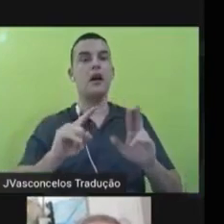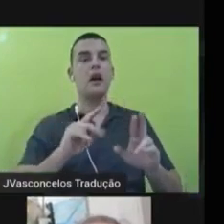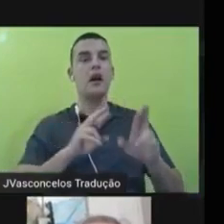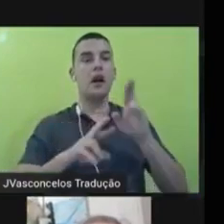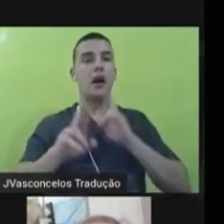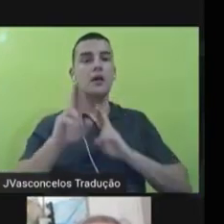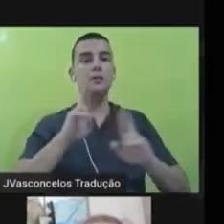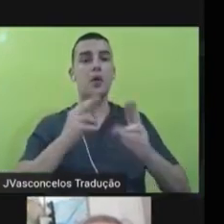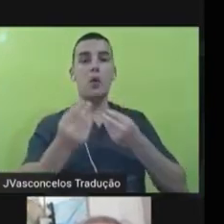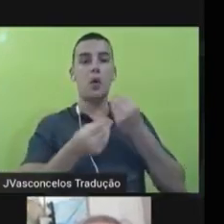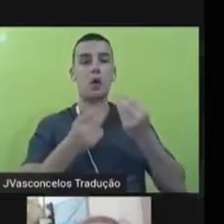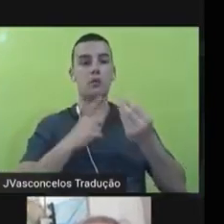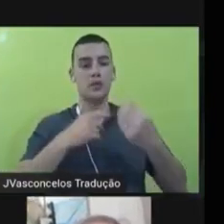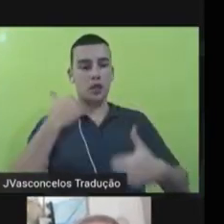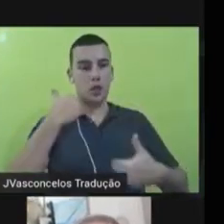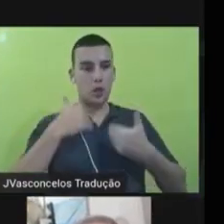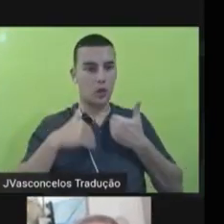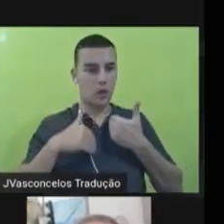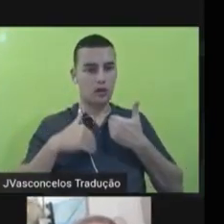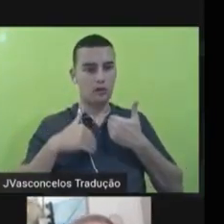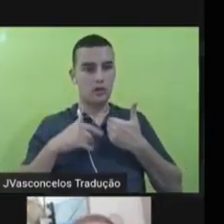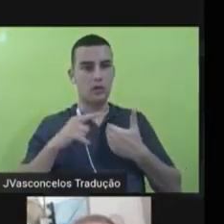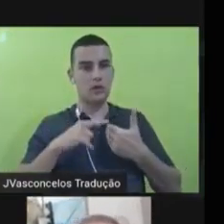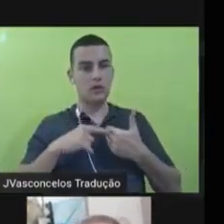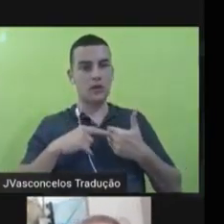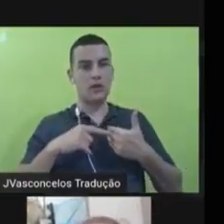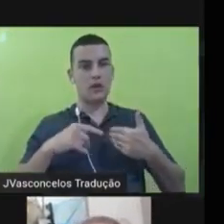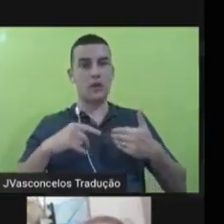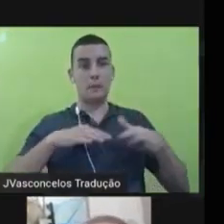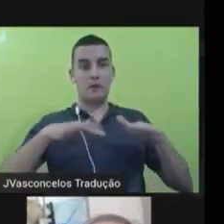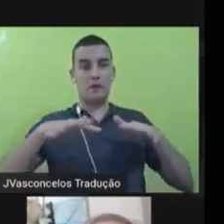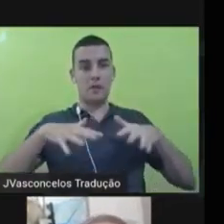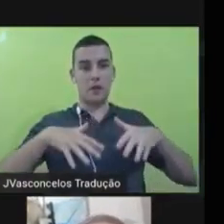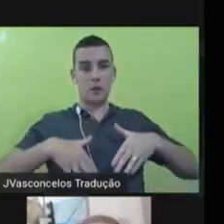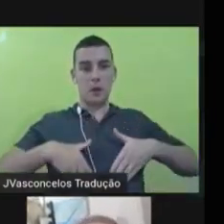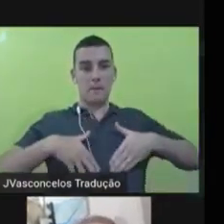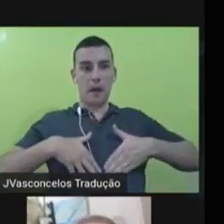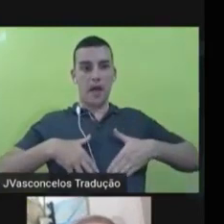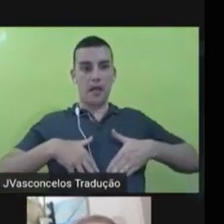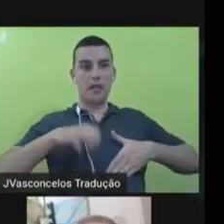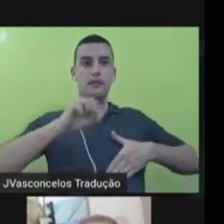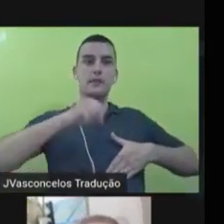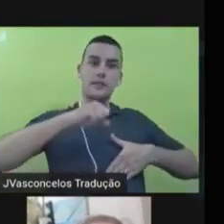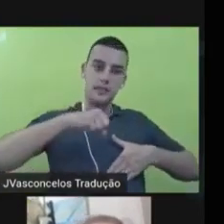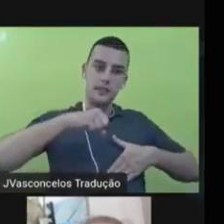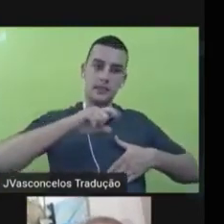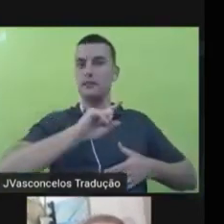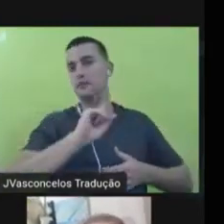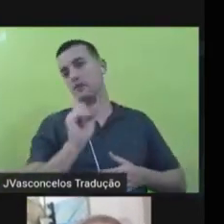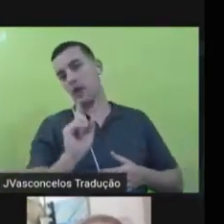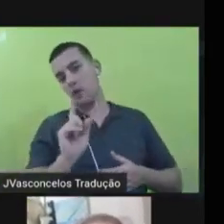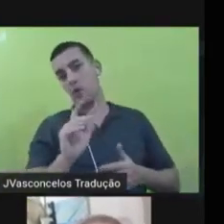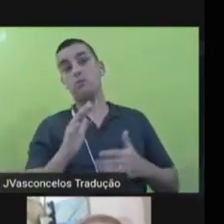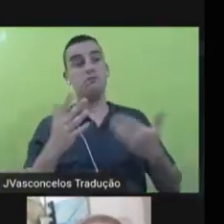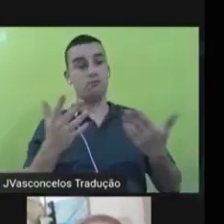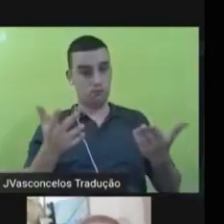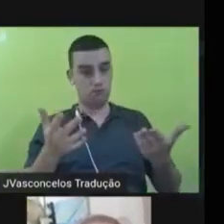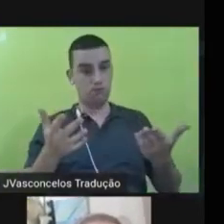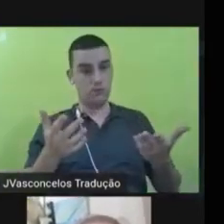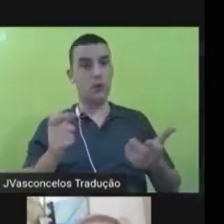comunicação corporal, com movimentos da barriga, que indicam sim, que indicam não. Essa criança vai